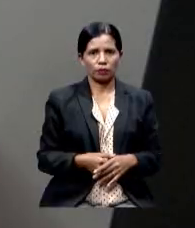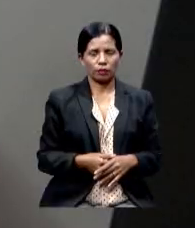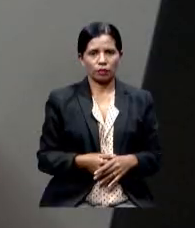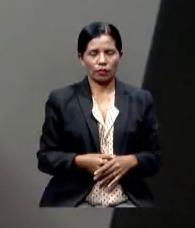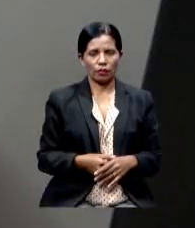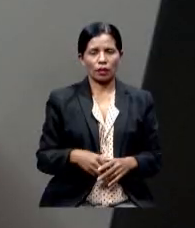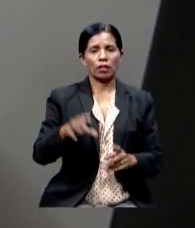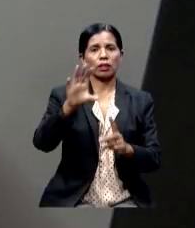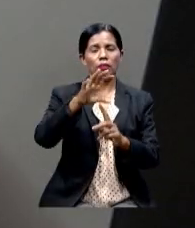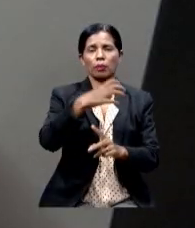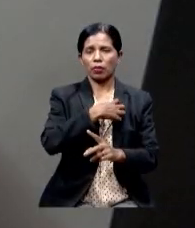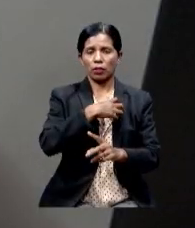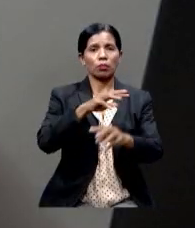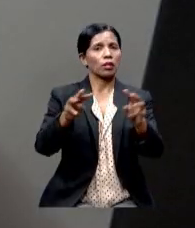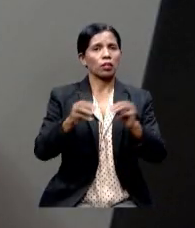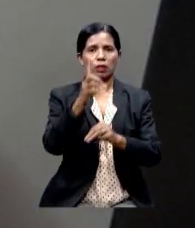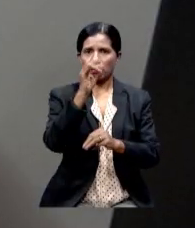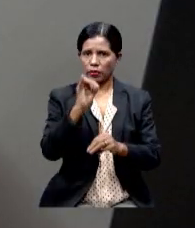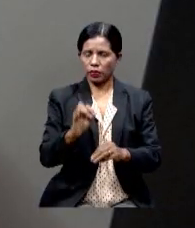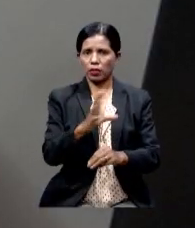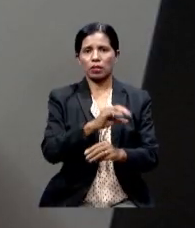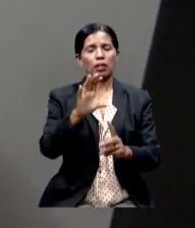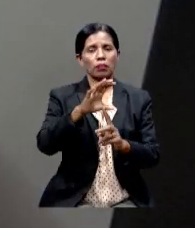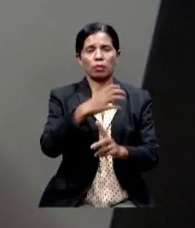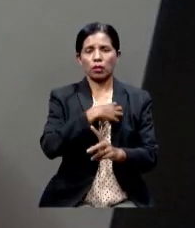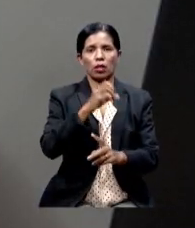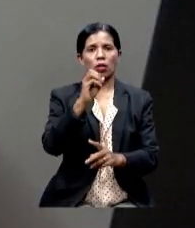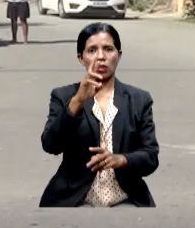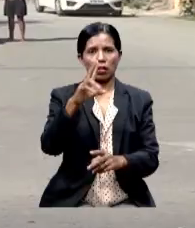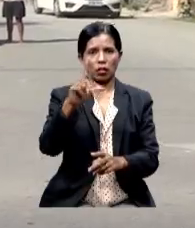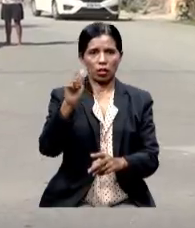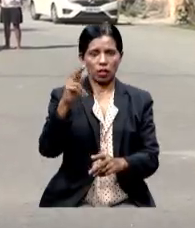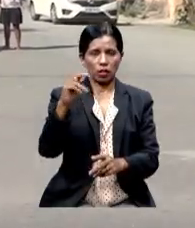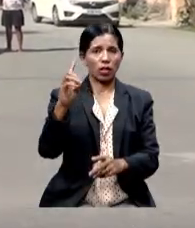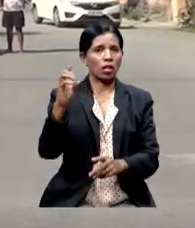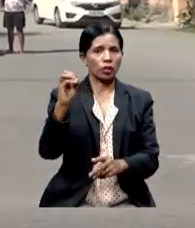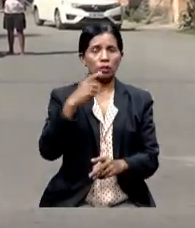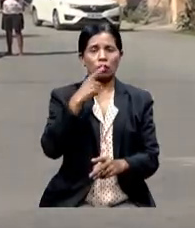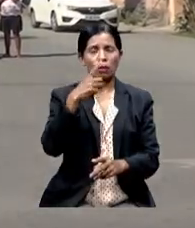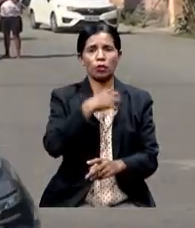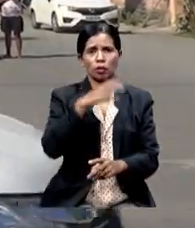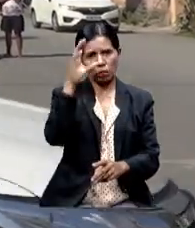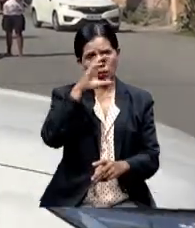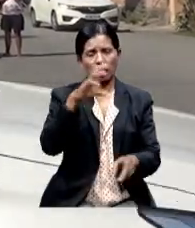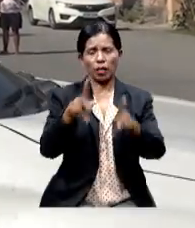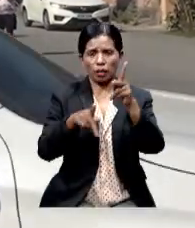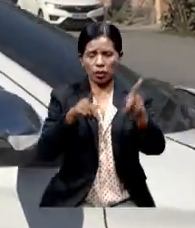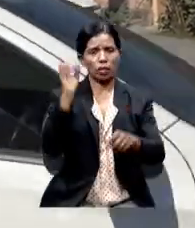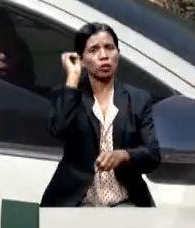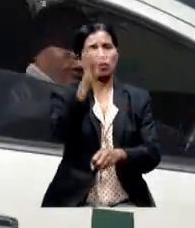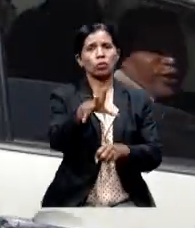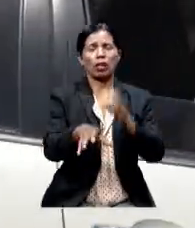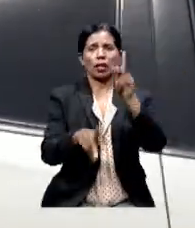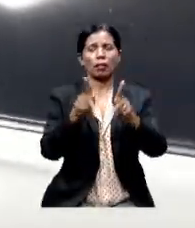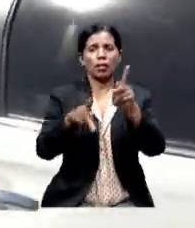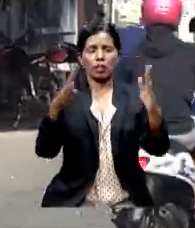Comando Penitele Município de Ilha, Superintendente Cefi Polícia Orlando Gomes Sateten, Penitele se buca ter suspeito na toda a comunidade em Uma e Suco